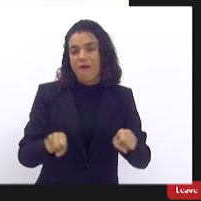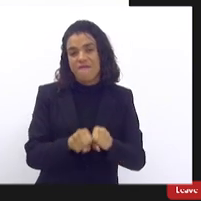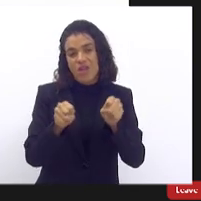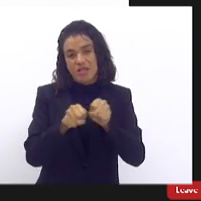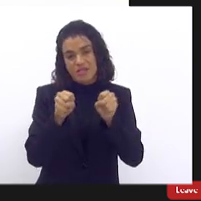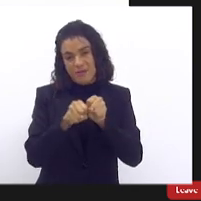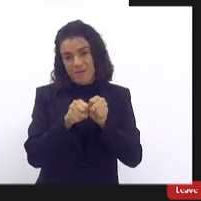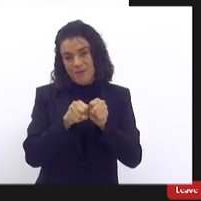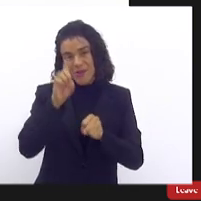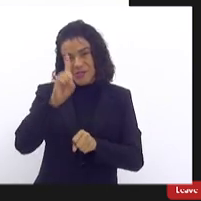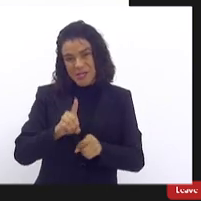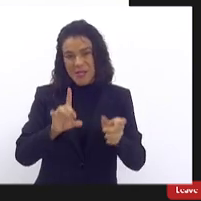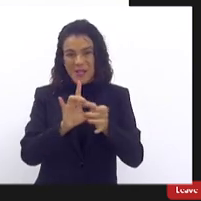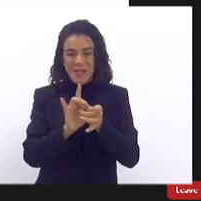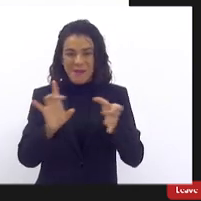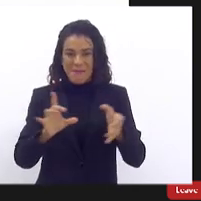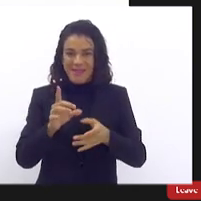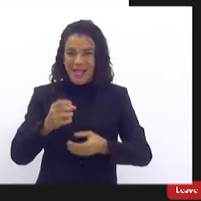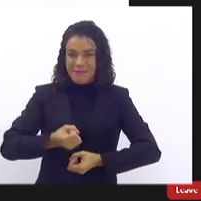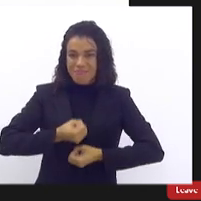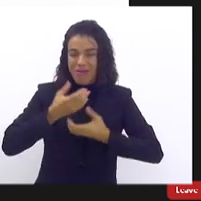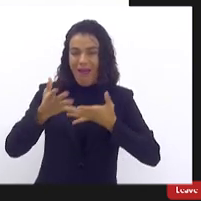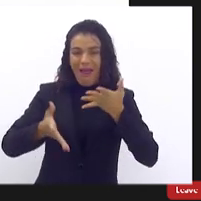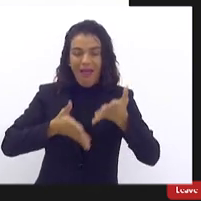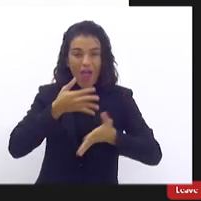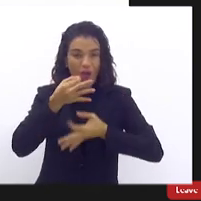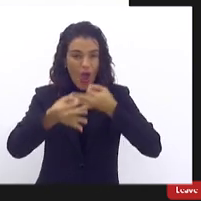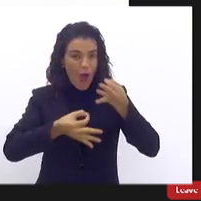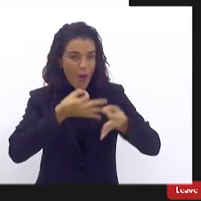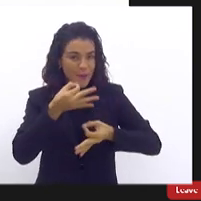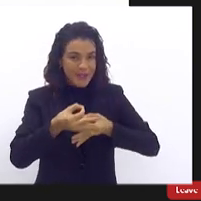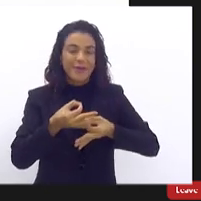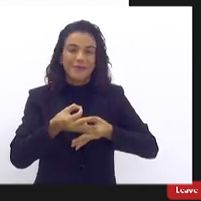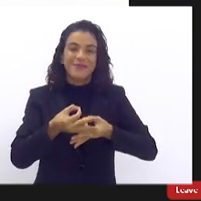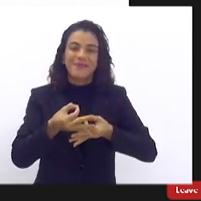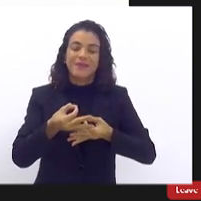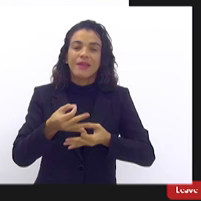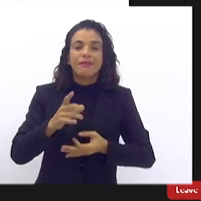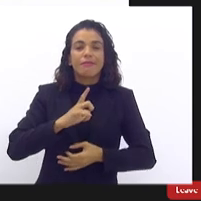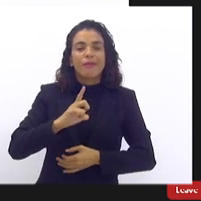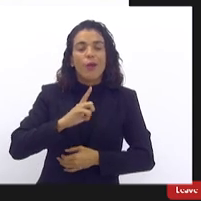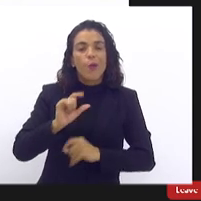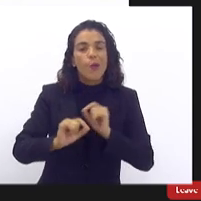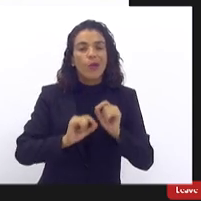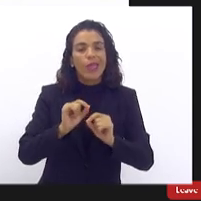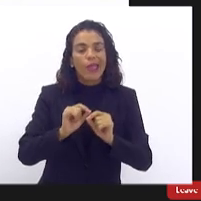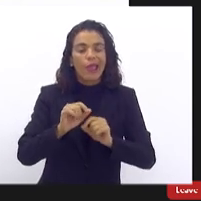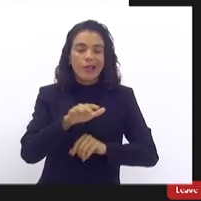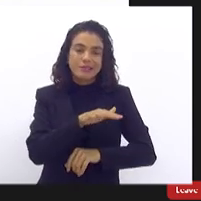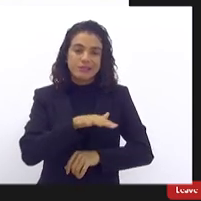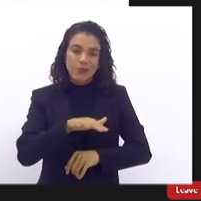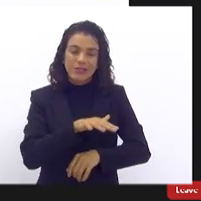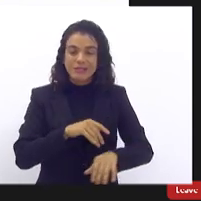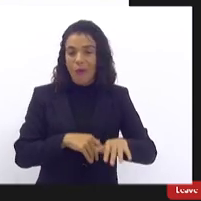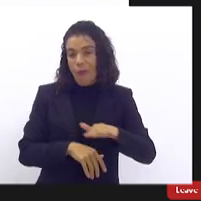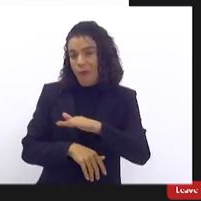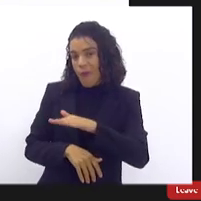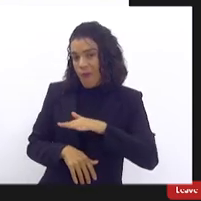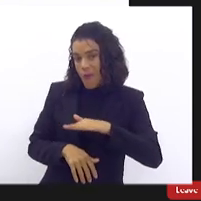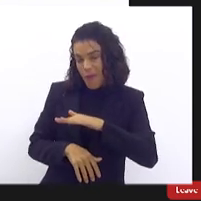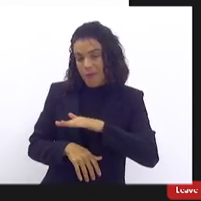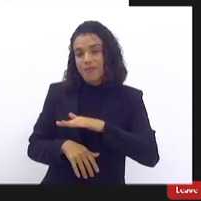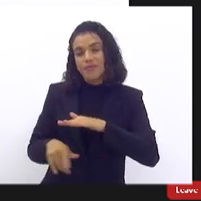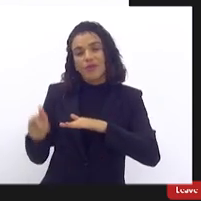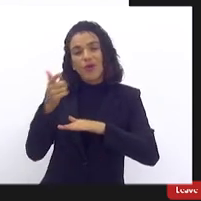de expressão. A liberdade de expressão, ela não existe num vácuo, ela existe num conjunto de condições para